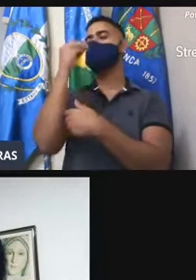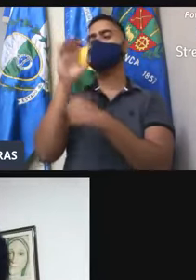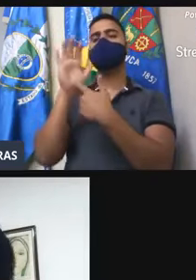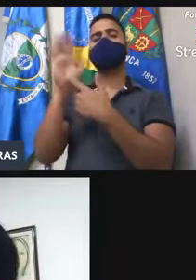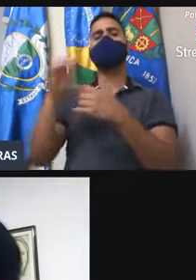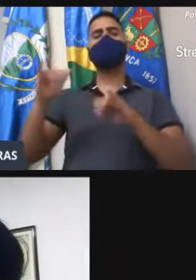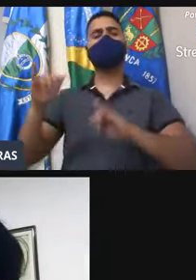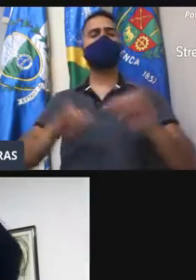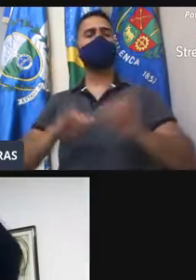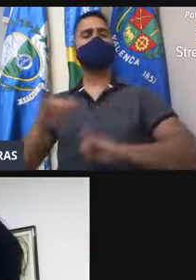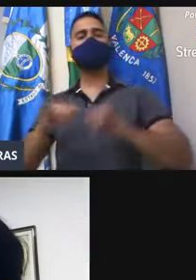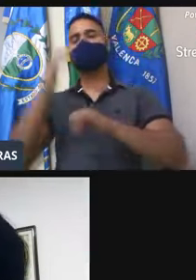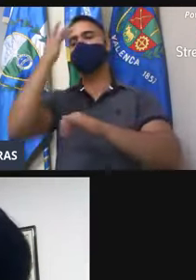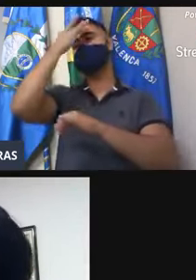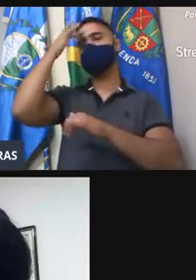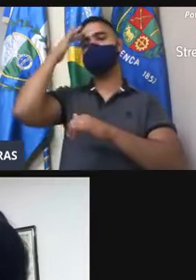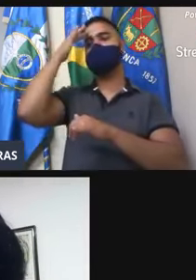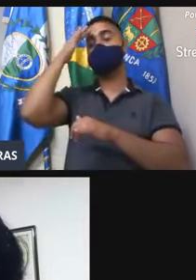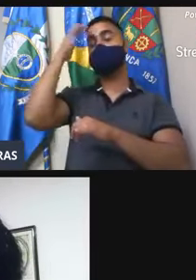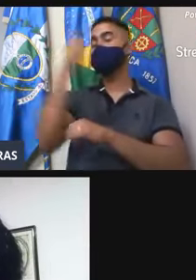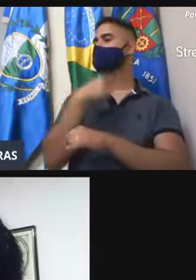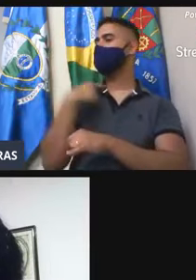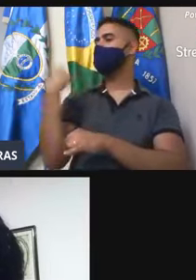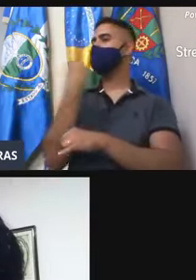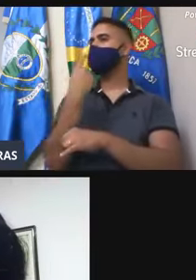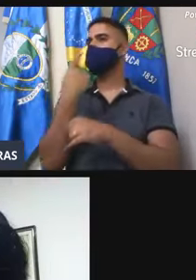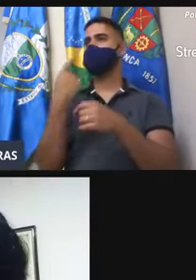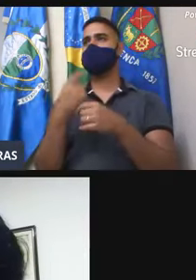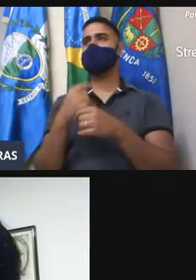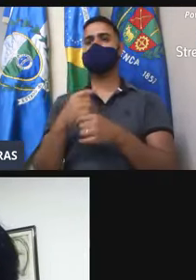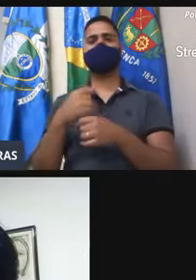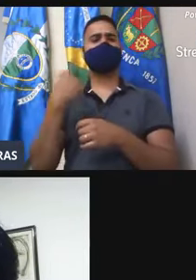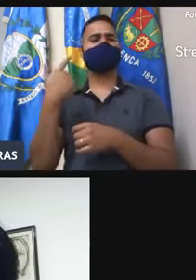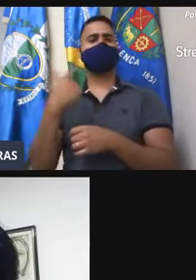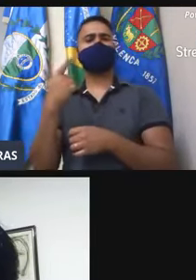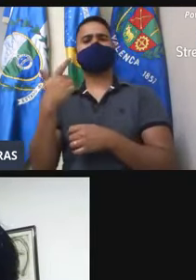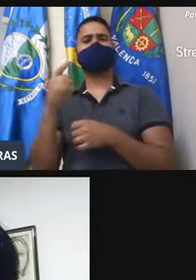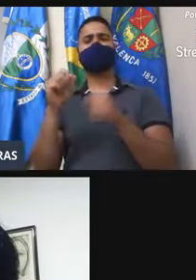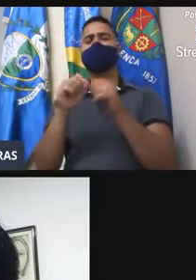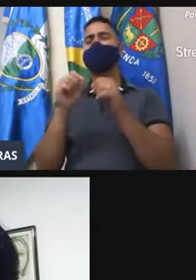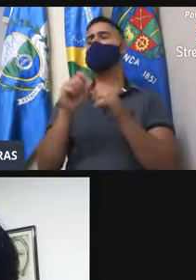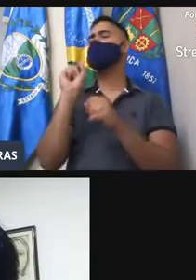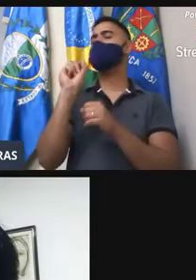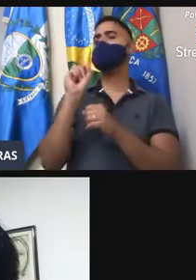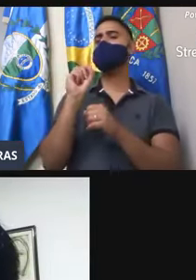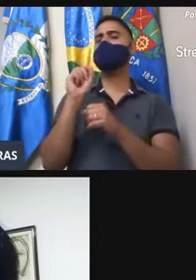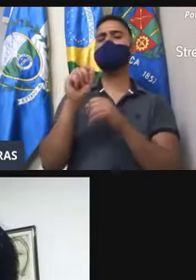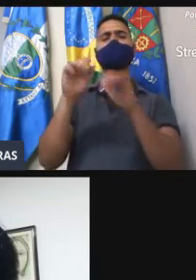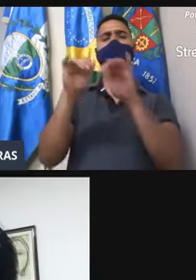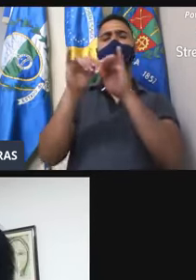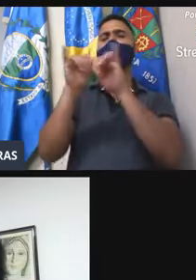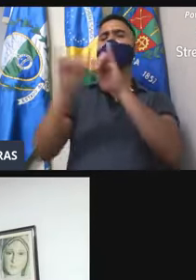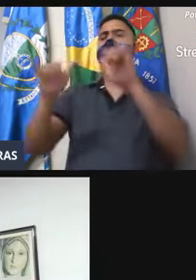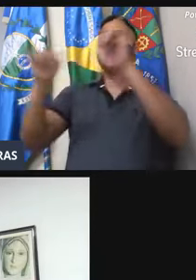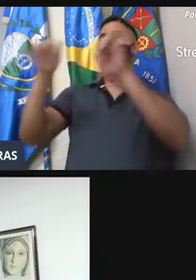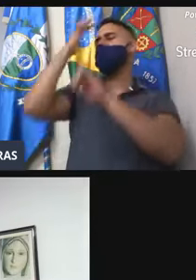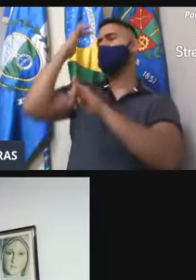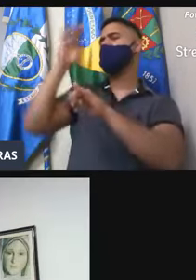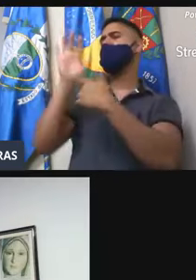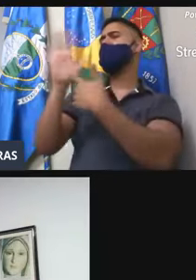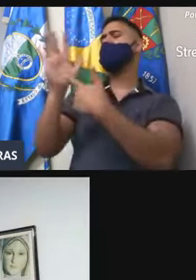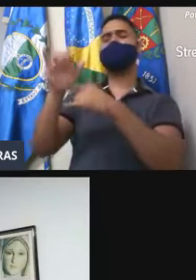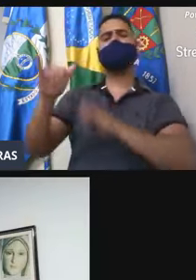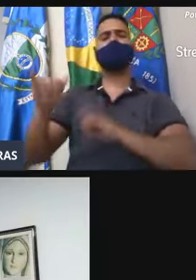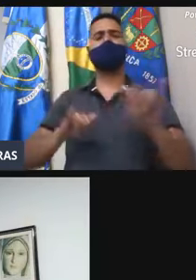alheia. Uma coisa que nós, agentes políticos, não temos que fazer nunca é você tornar público o sofrimento de uma pessoa.